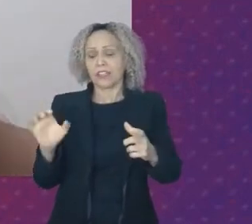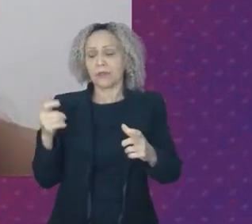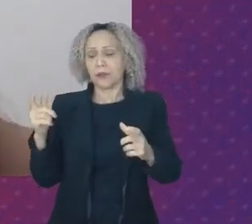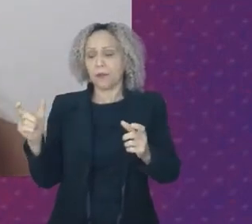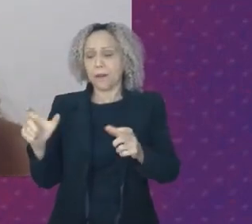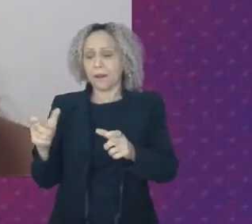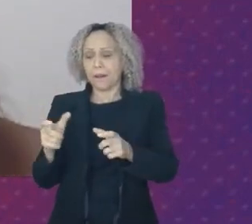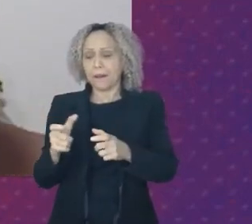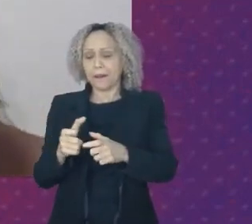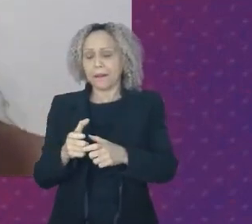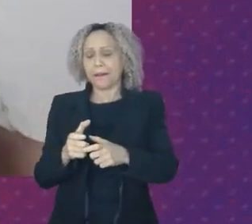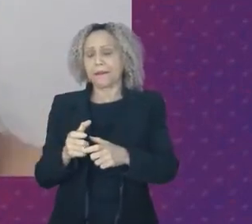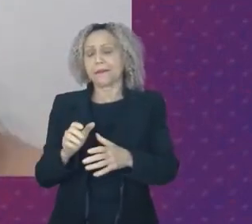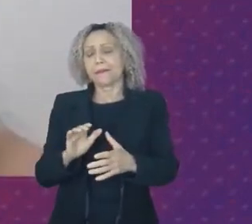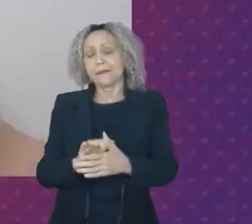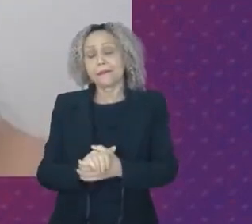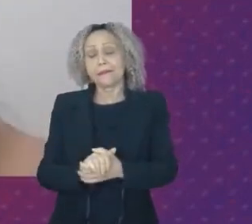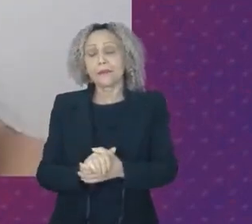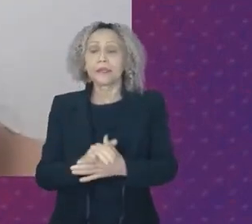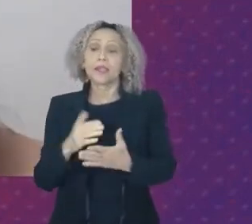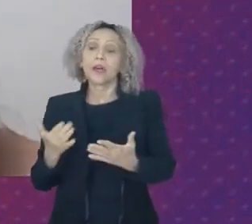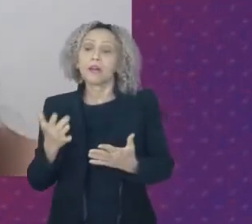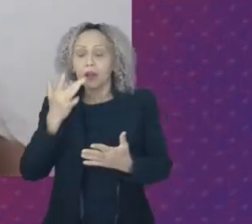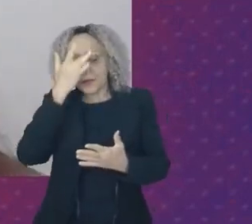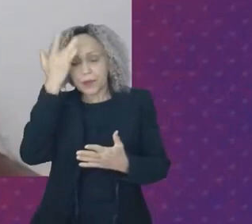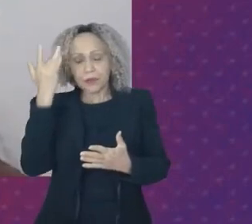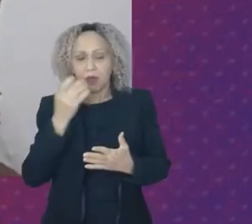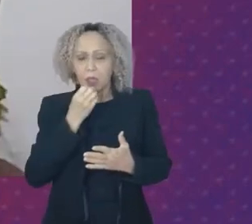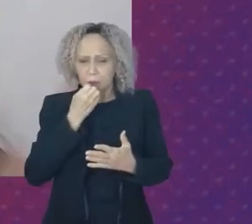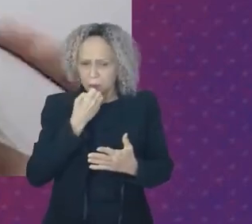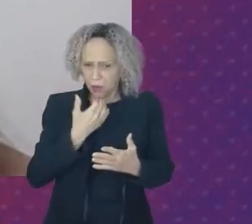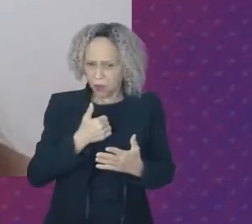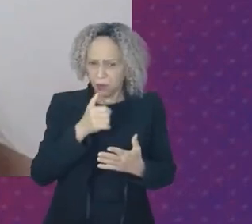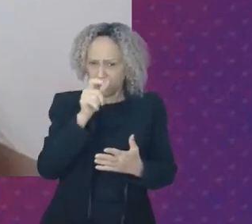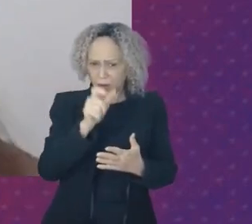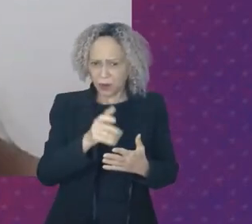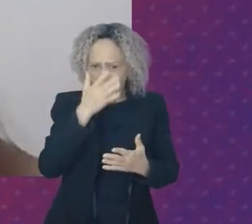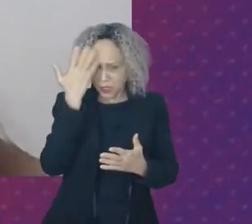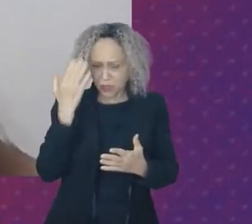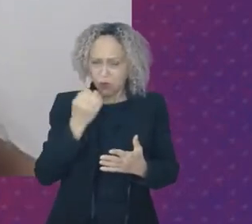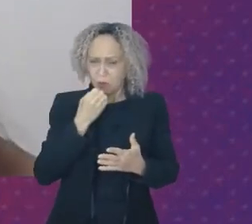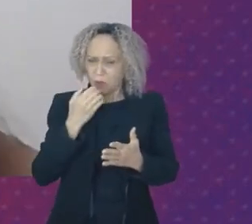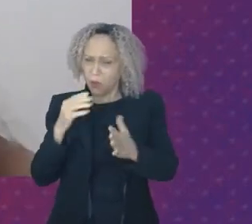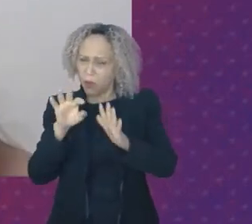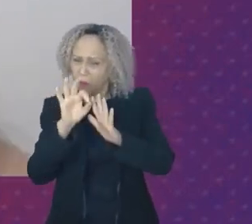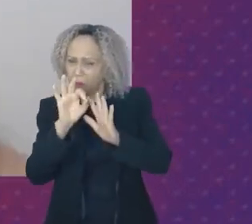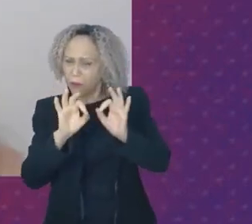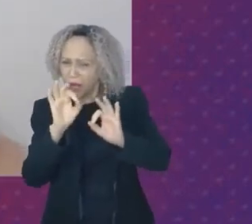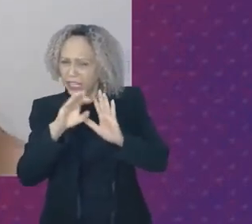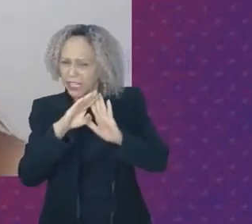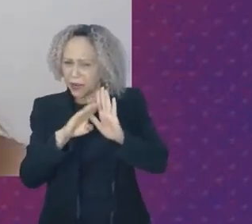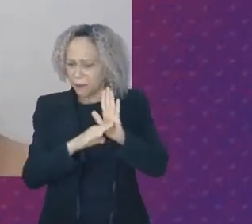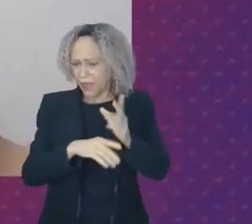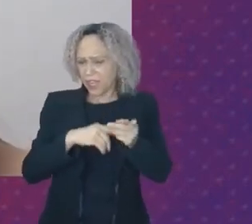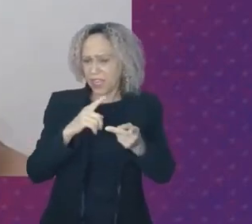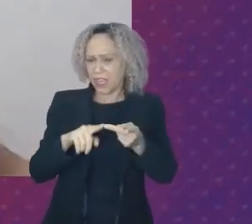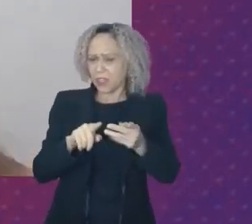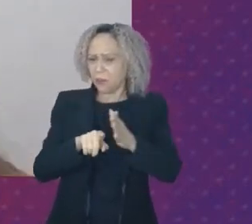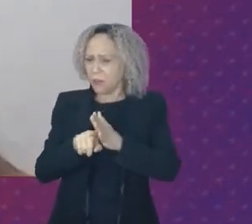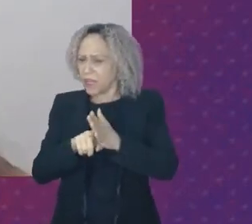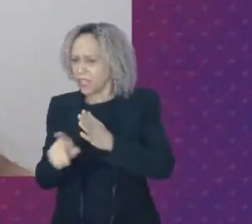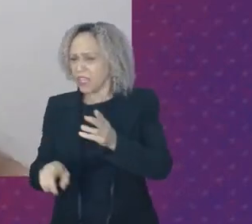uma pessoa boa de planejamento, às vezes é alguém bom em pesquisa, às vezes é alguém muito bom em comunicação, outra pessoa é boa